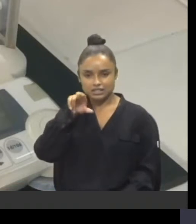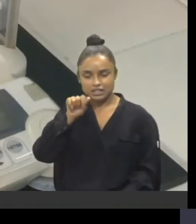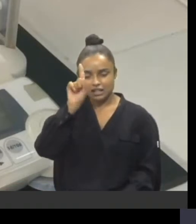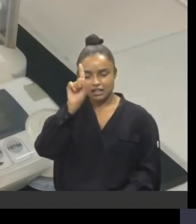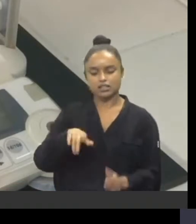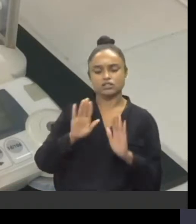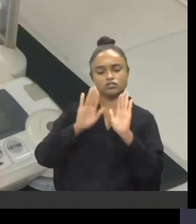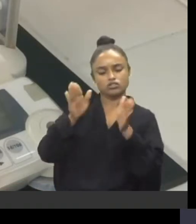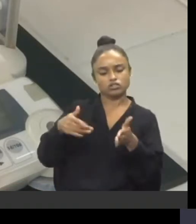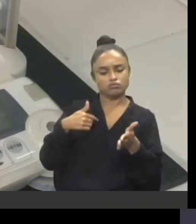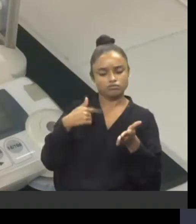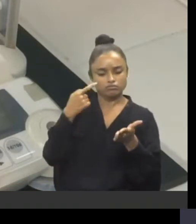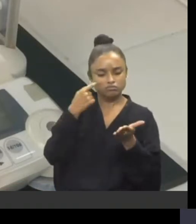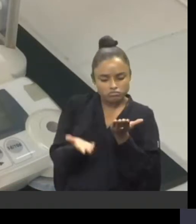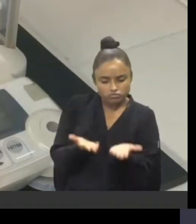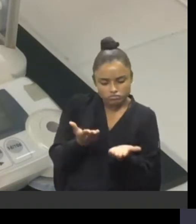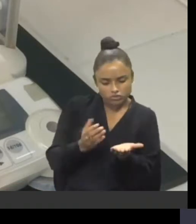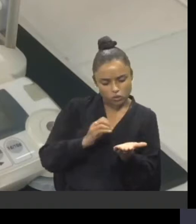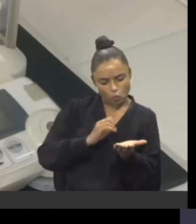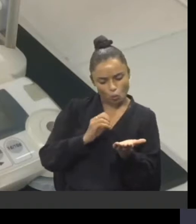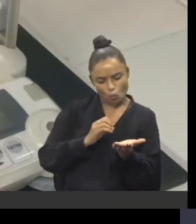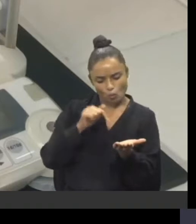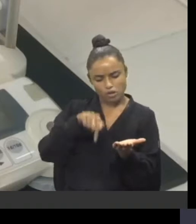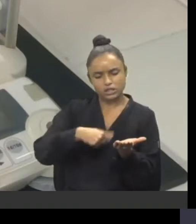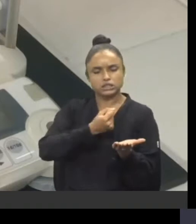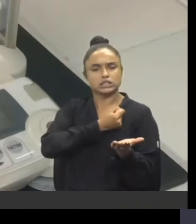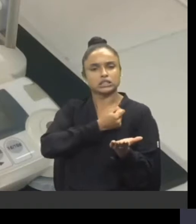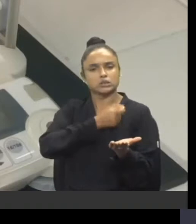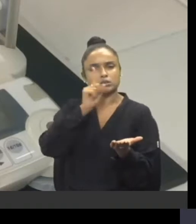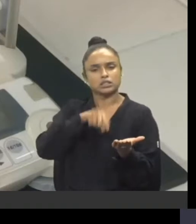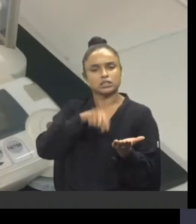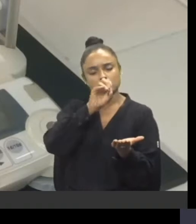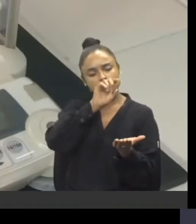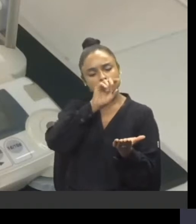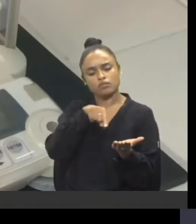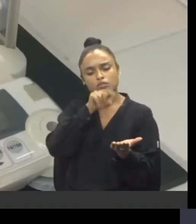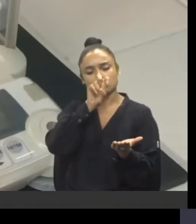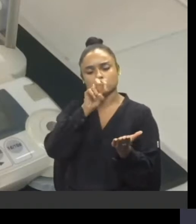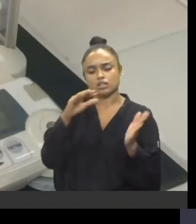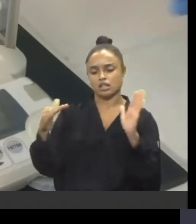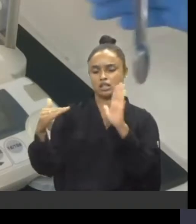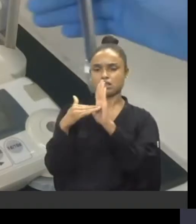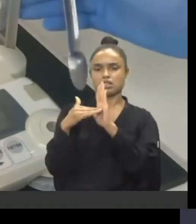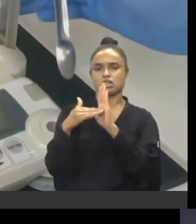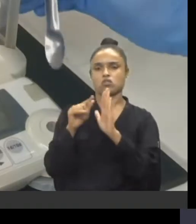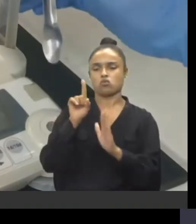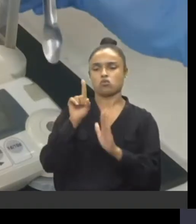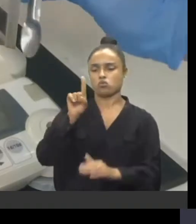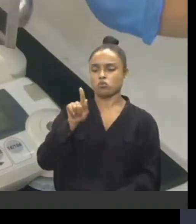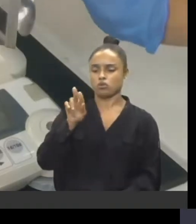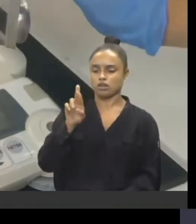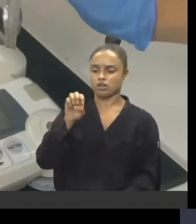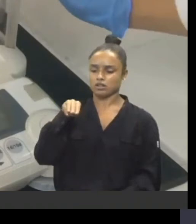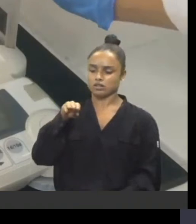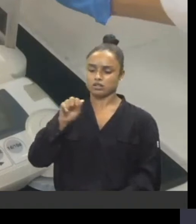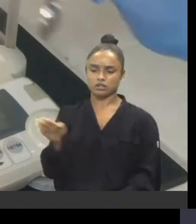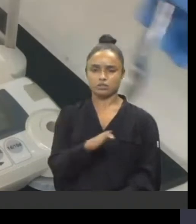Então, nós vamos tarar a balança e vamos pesar aí entre 0,5 e 1 grama